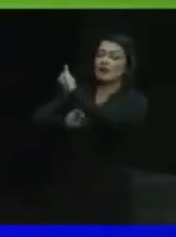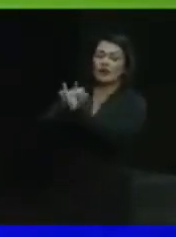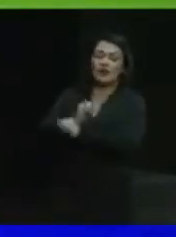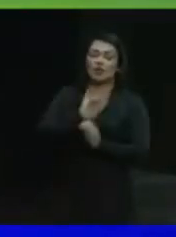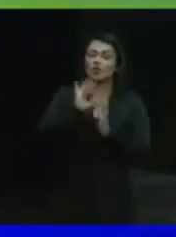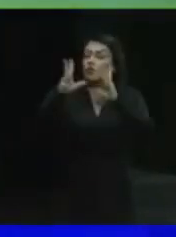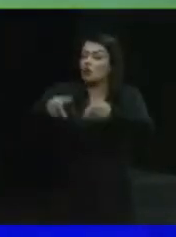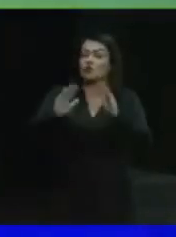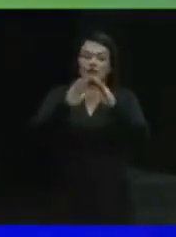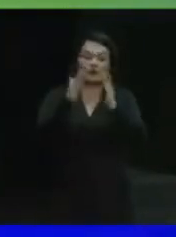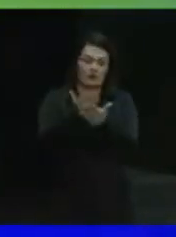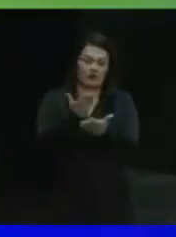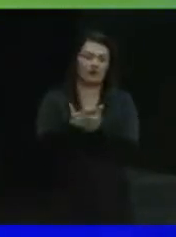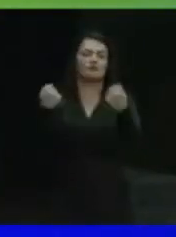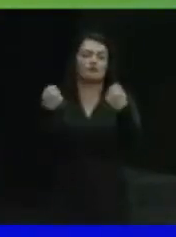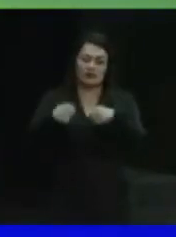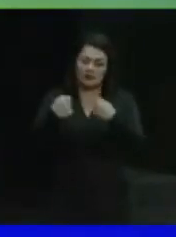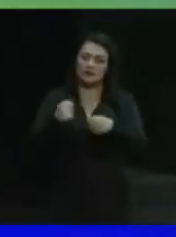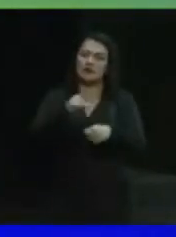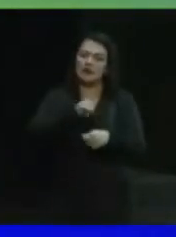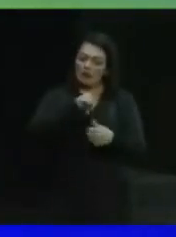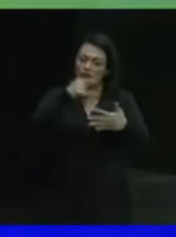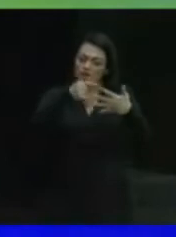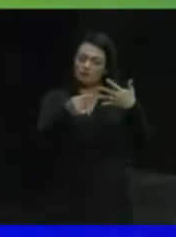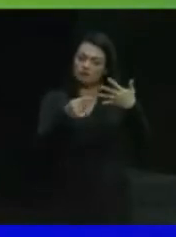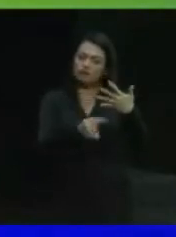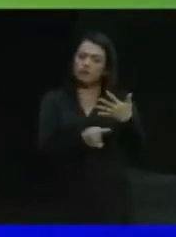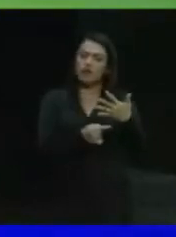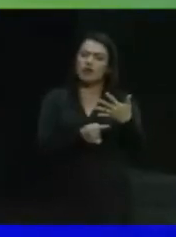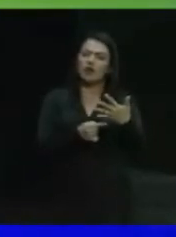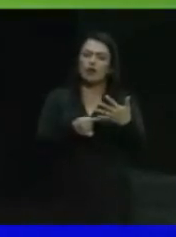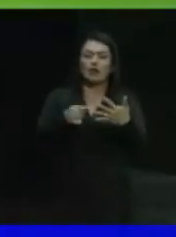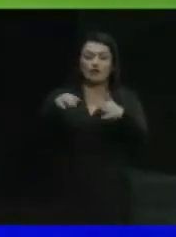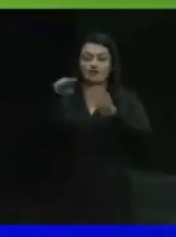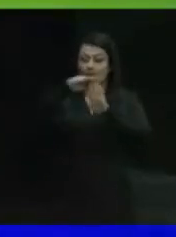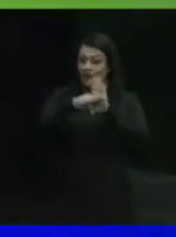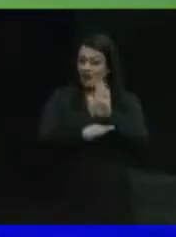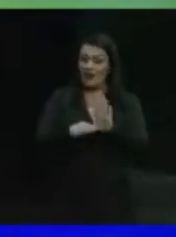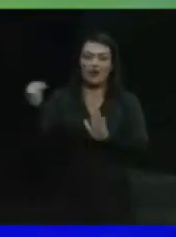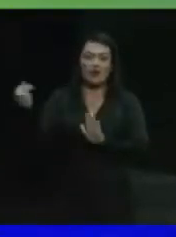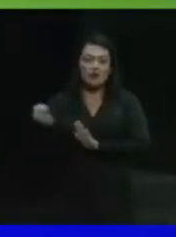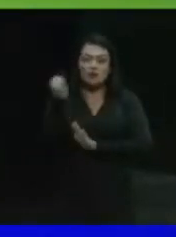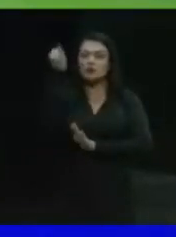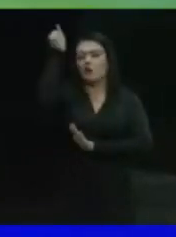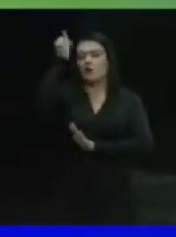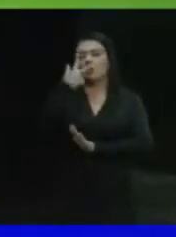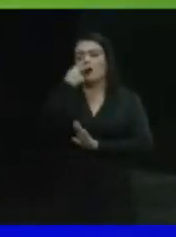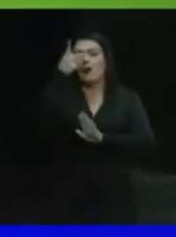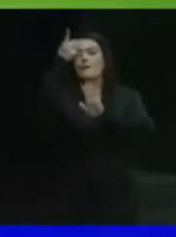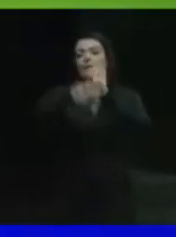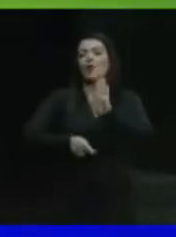escolas. É preciso abraçar essas políticas como se fossem um grande